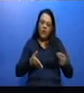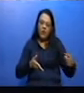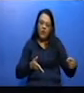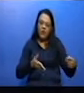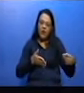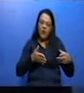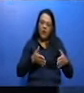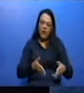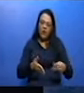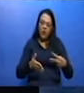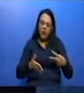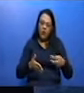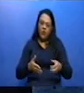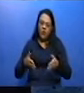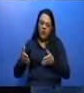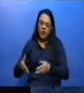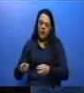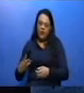etapas.